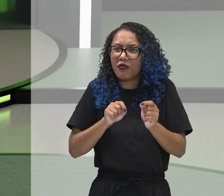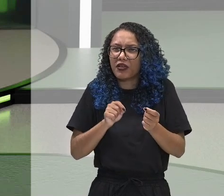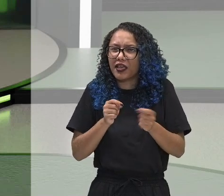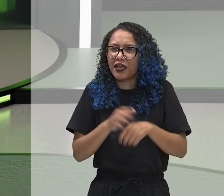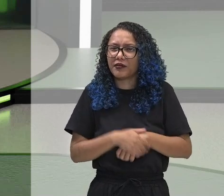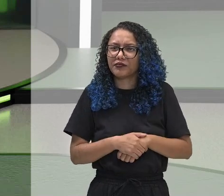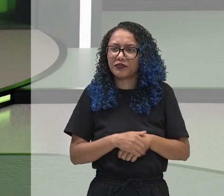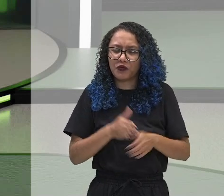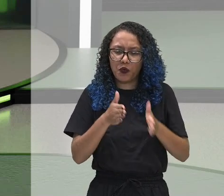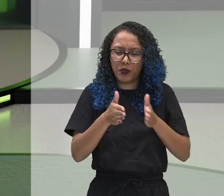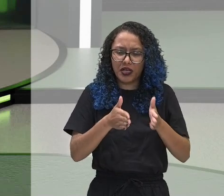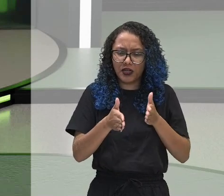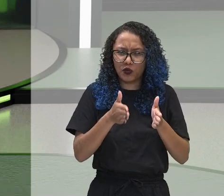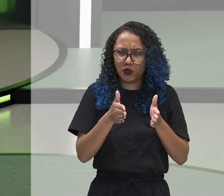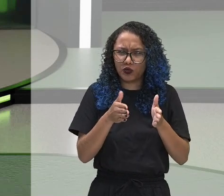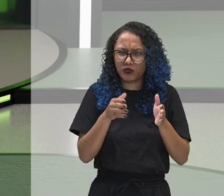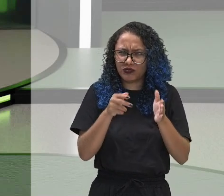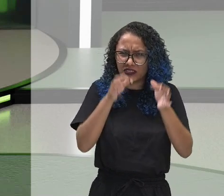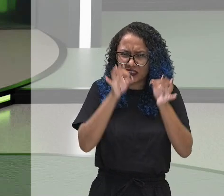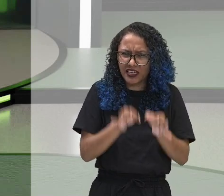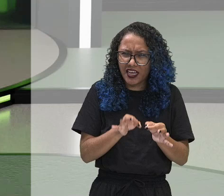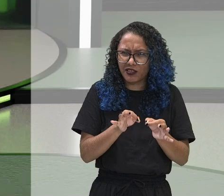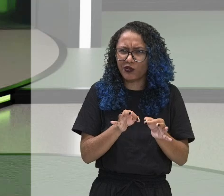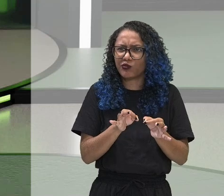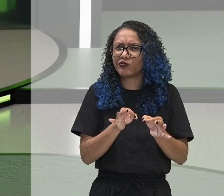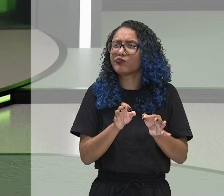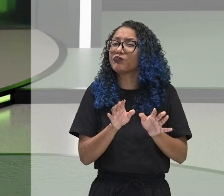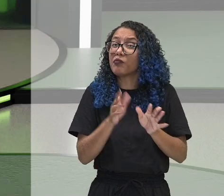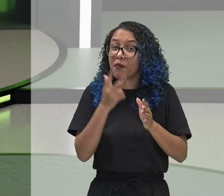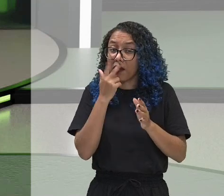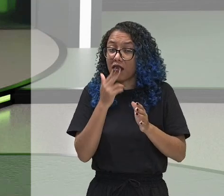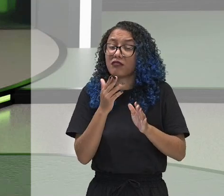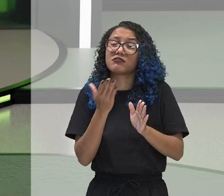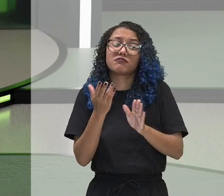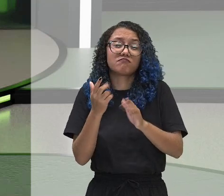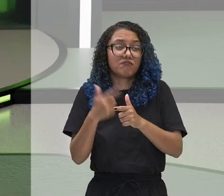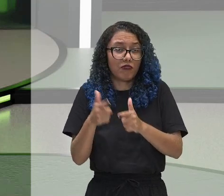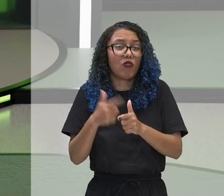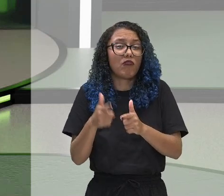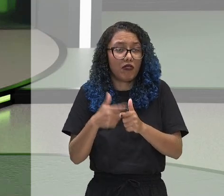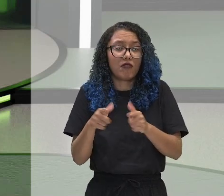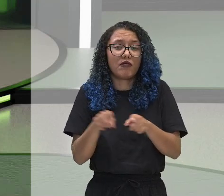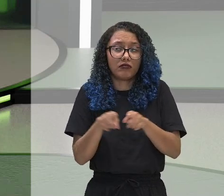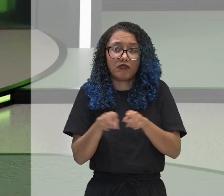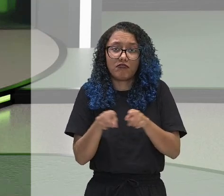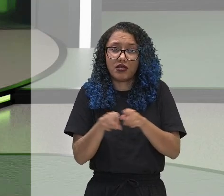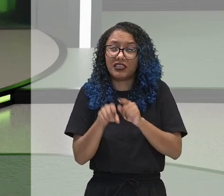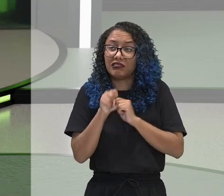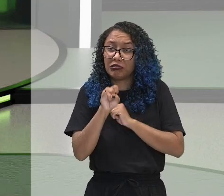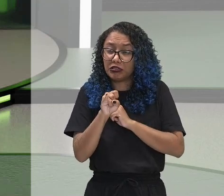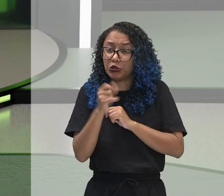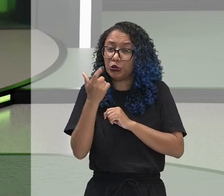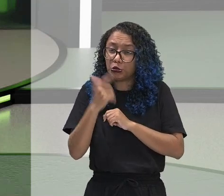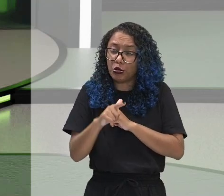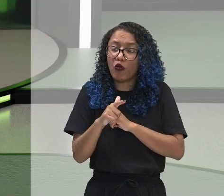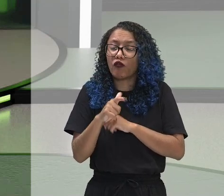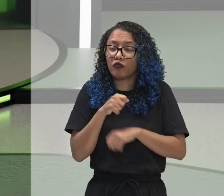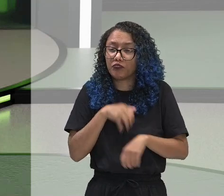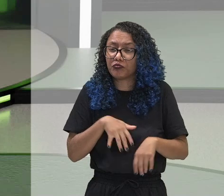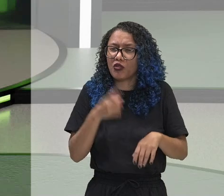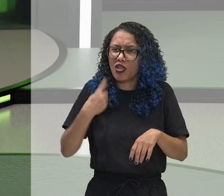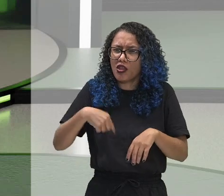no funcionamento do teu corpo. Então, o primeiro pré-diagnóstico é a gente que